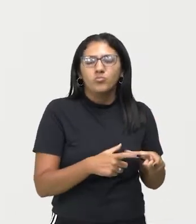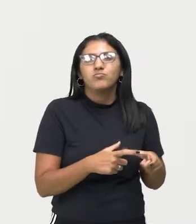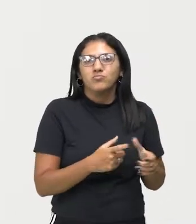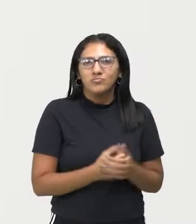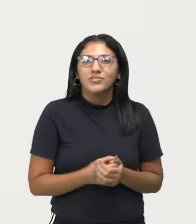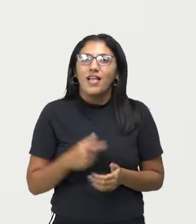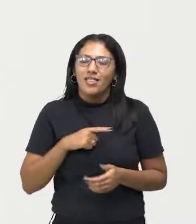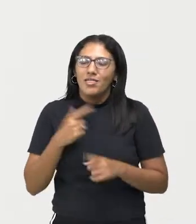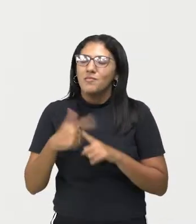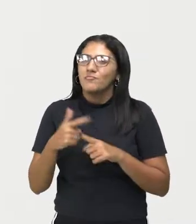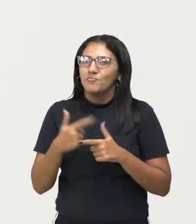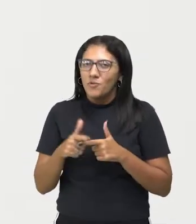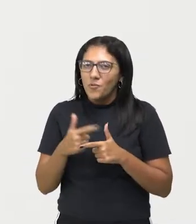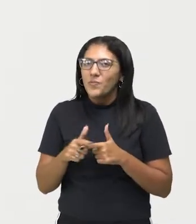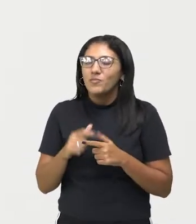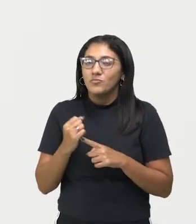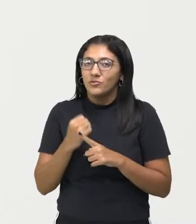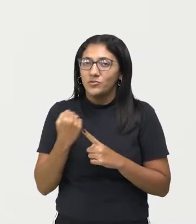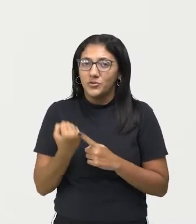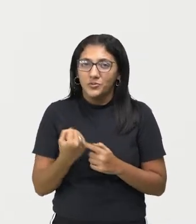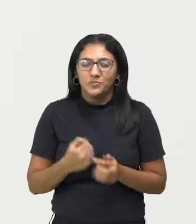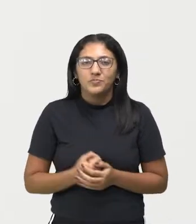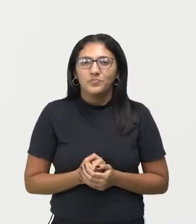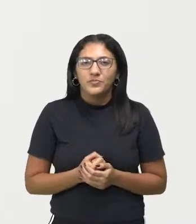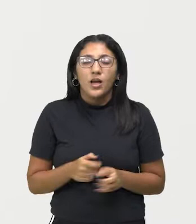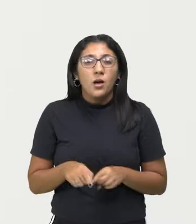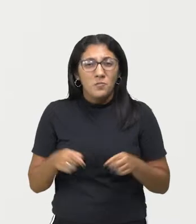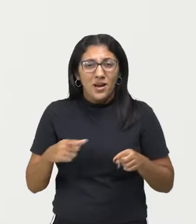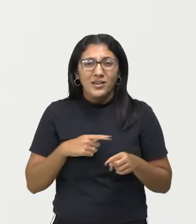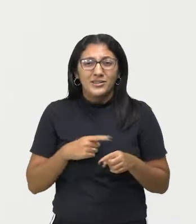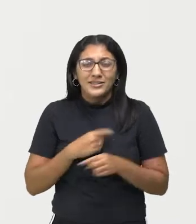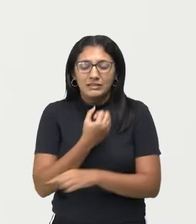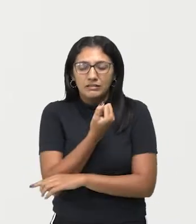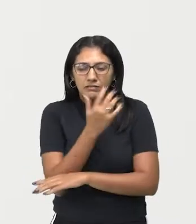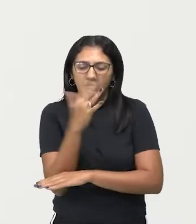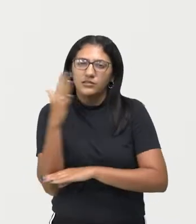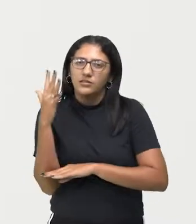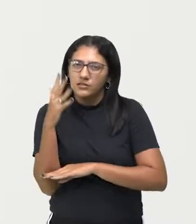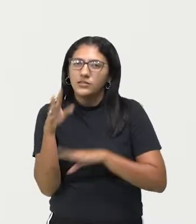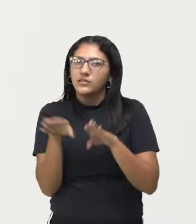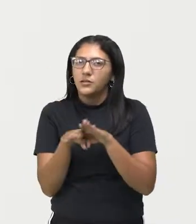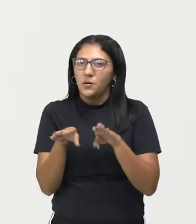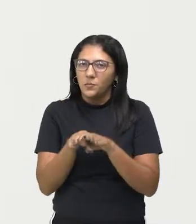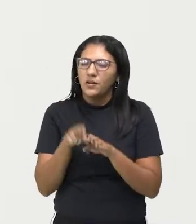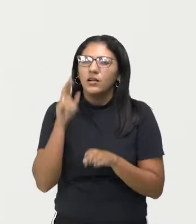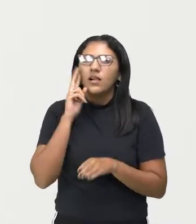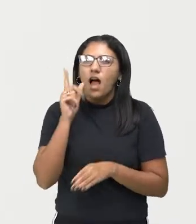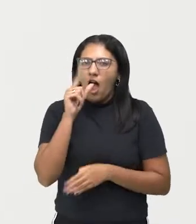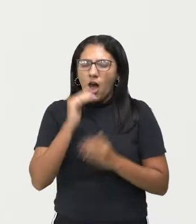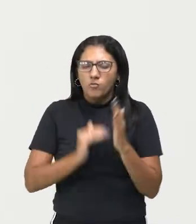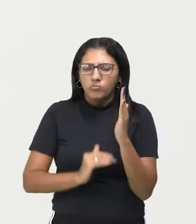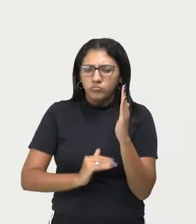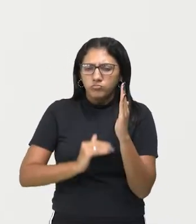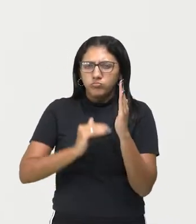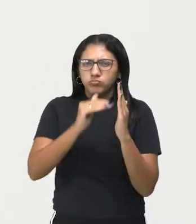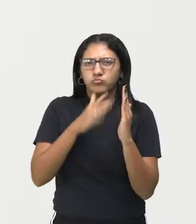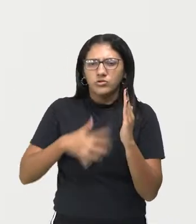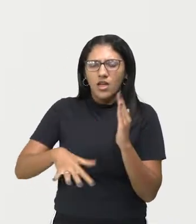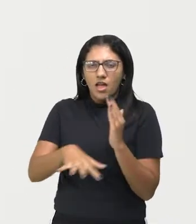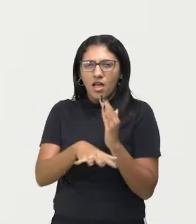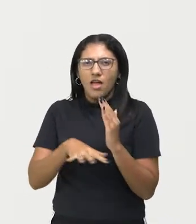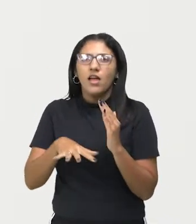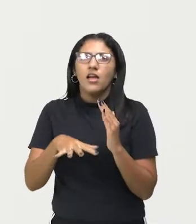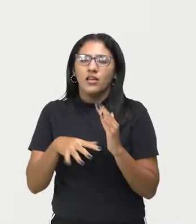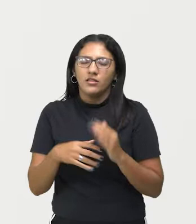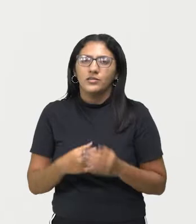vai ser causado, mas também vai gerar impactos ambientais, né? Falando lá das inundações de grandes áreas,